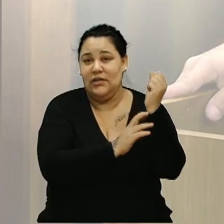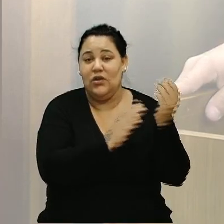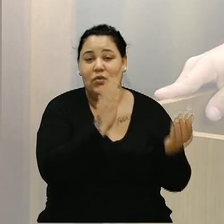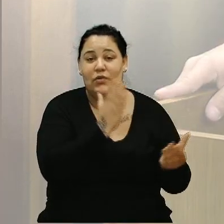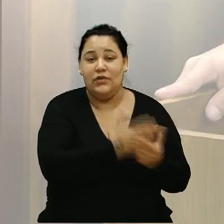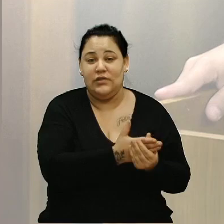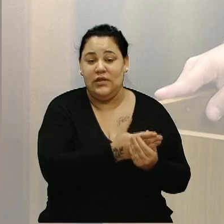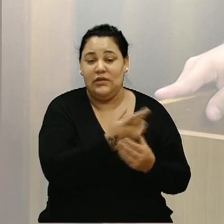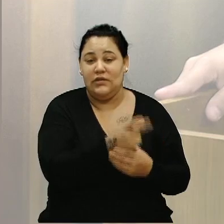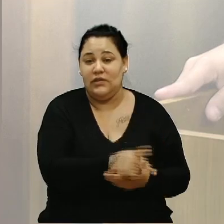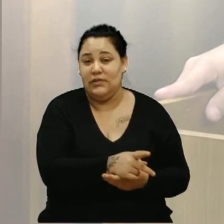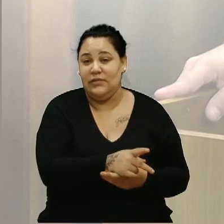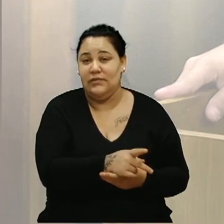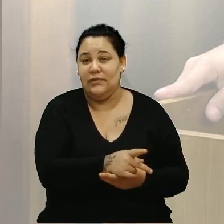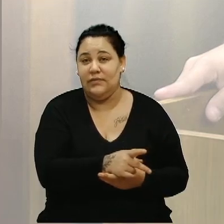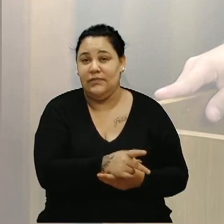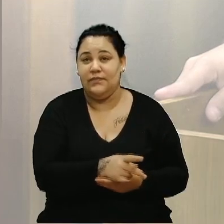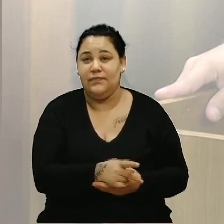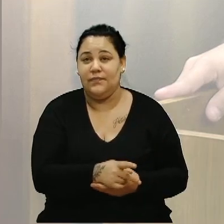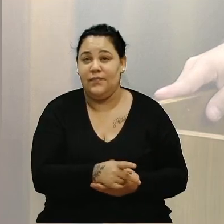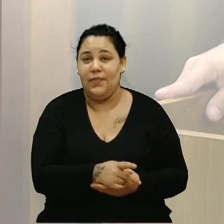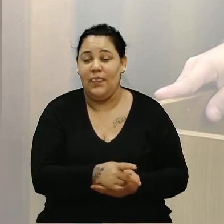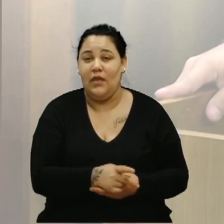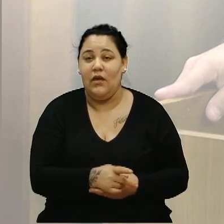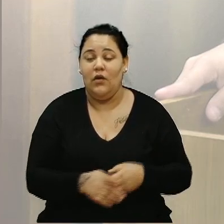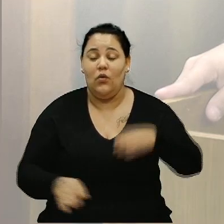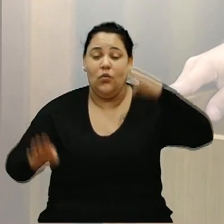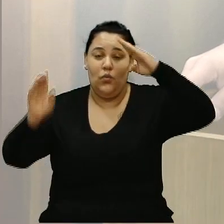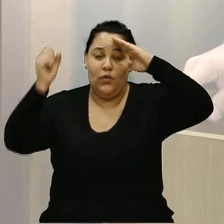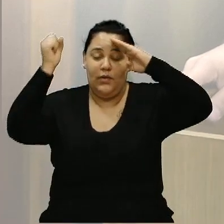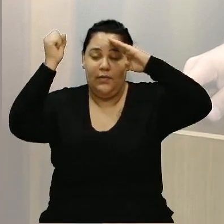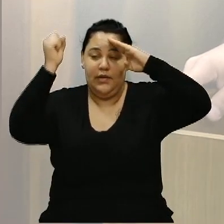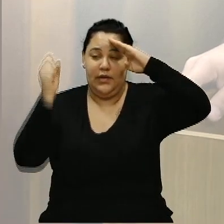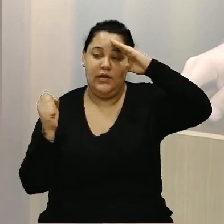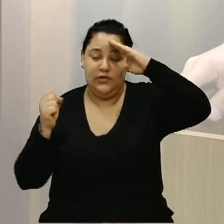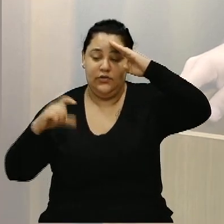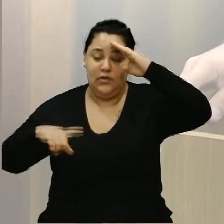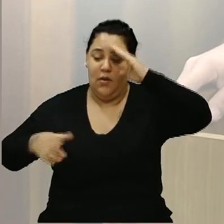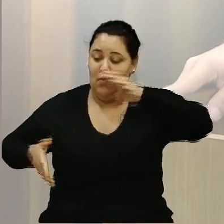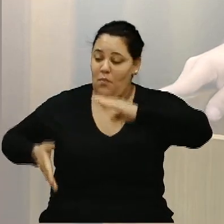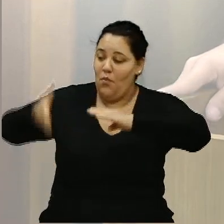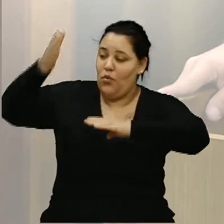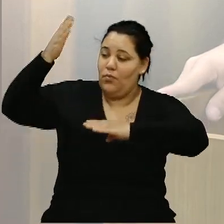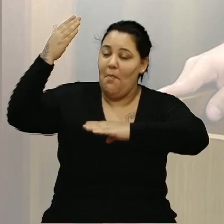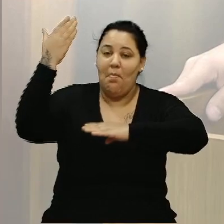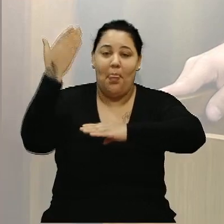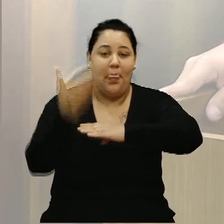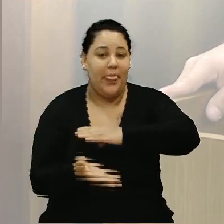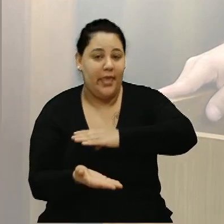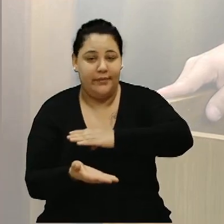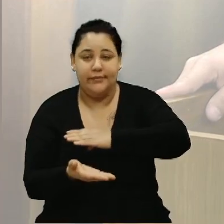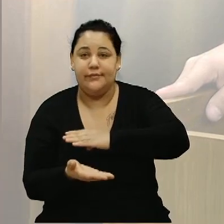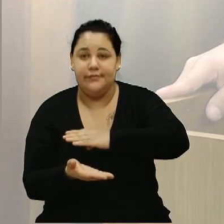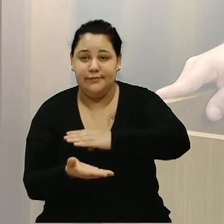Sul. O imigrante segue com o muro caído. Por uma graça